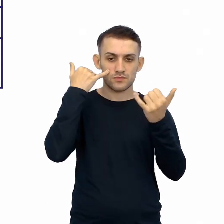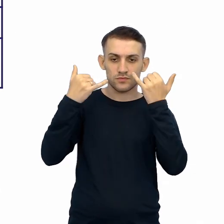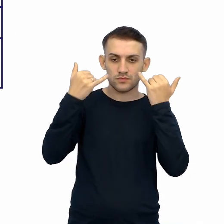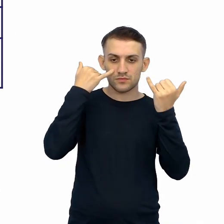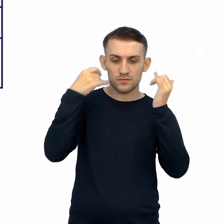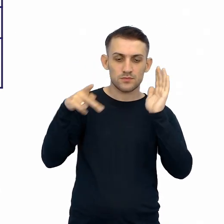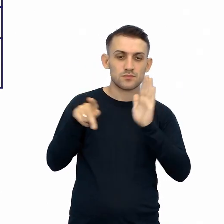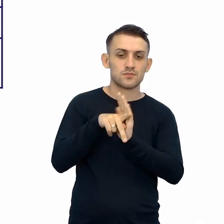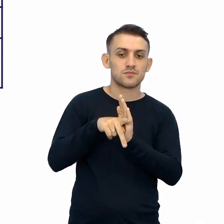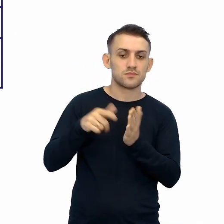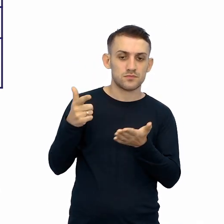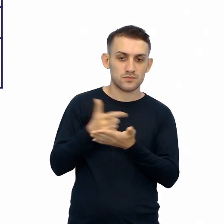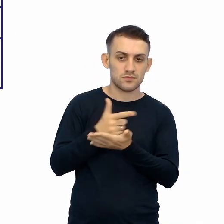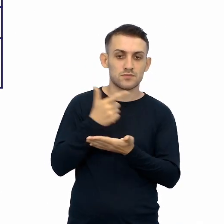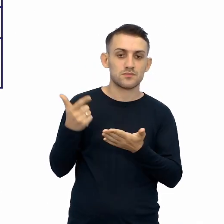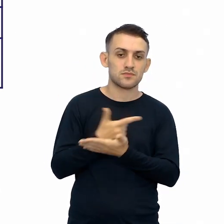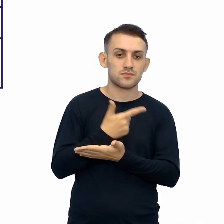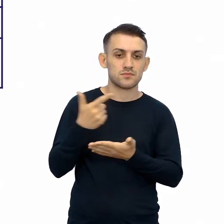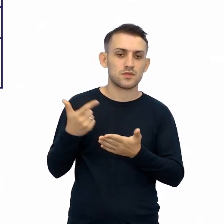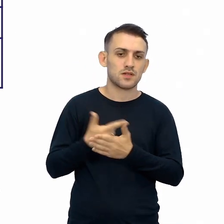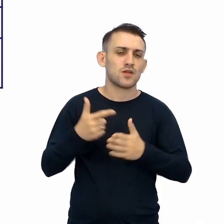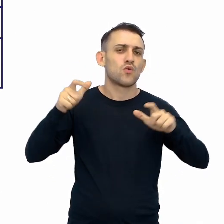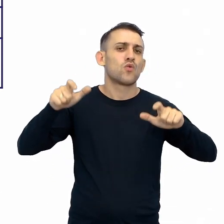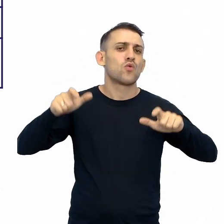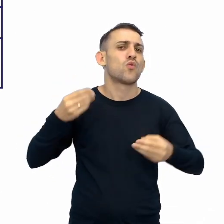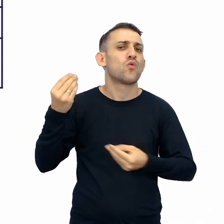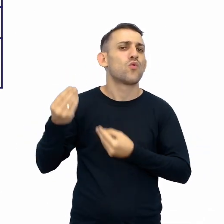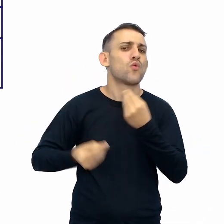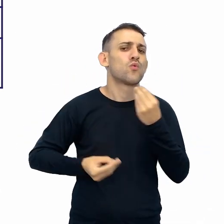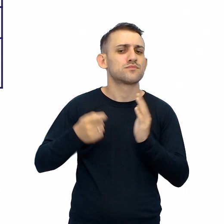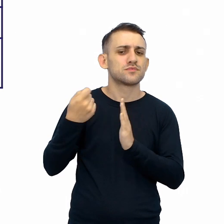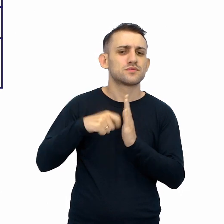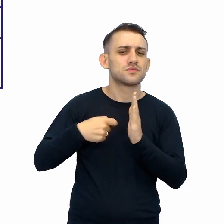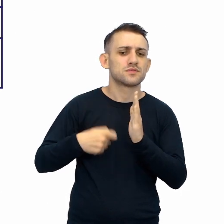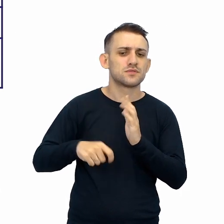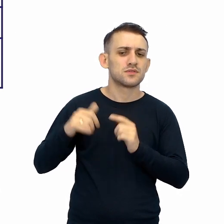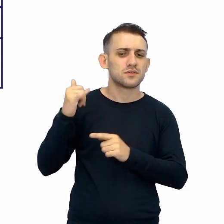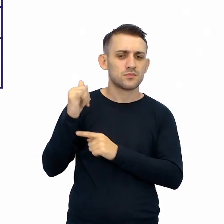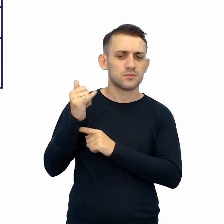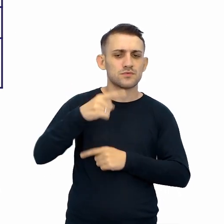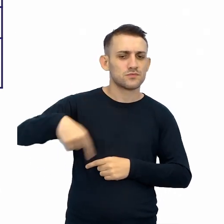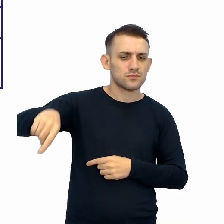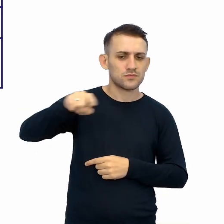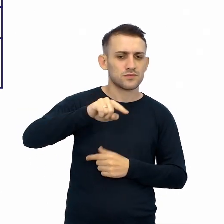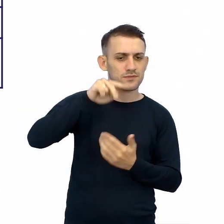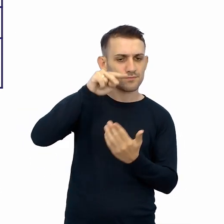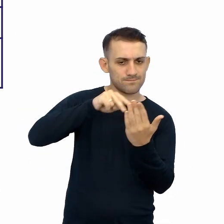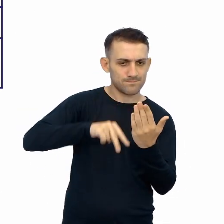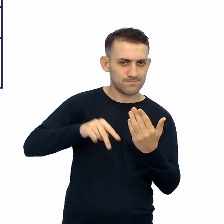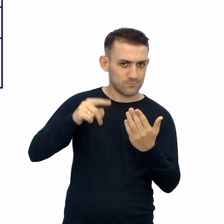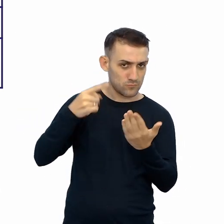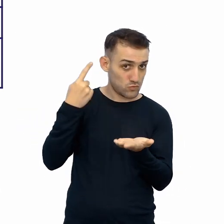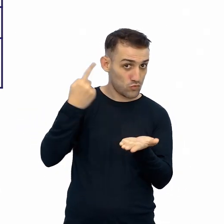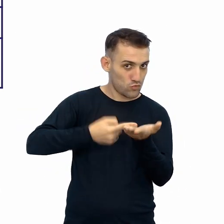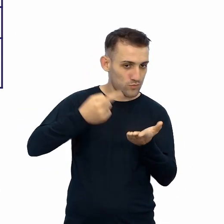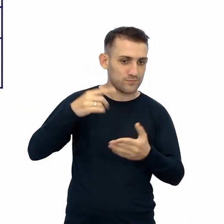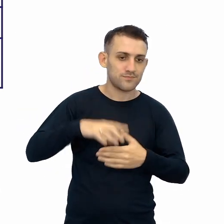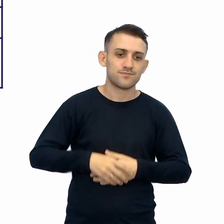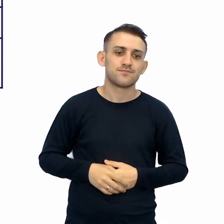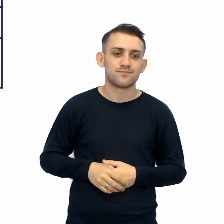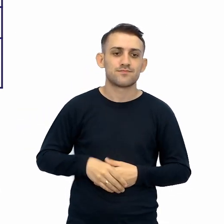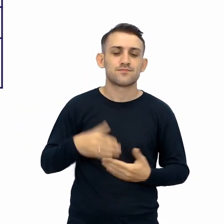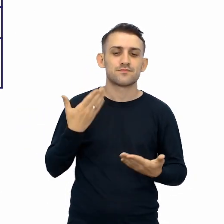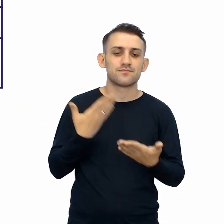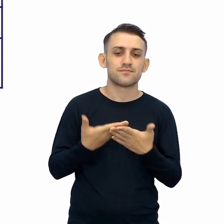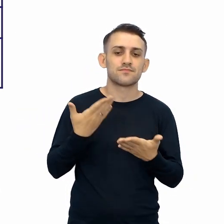do livro de onde foi extraído o conto que você leu. Combinado? Na